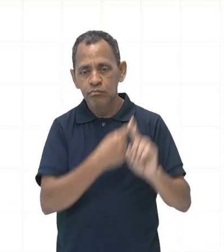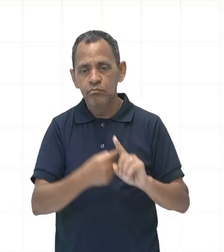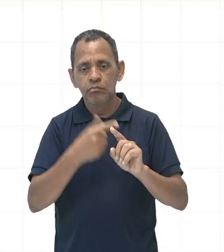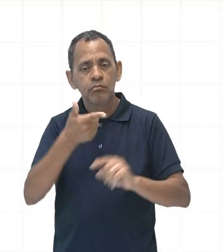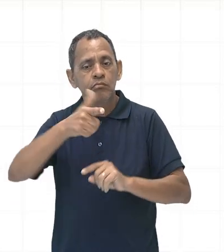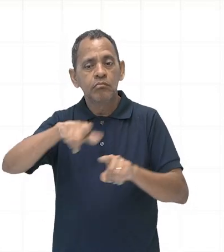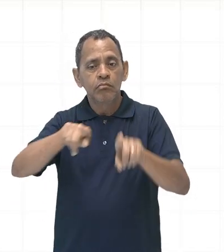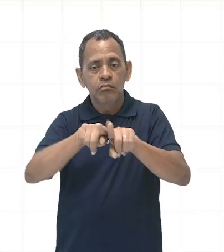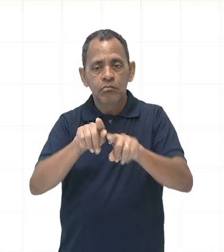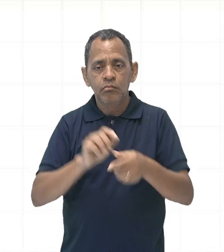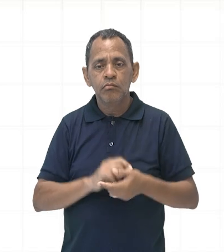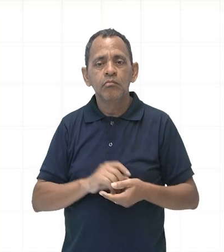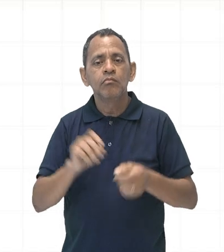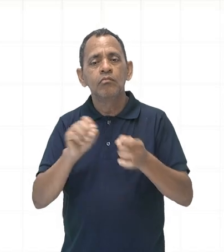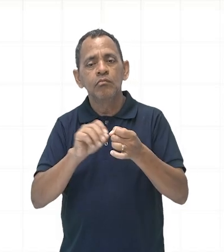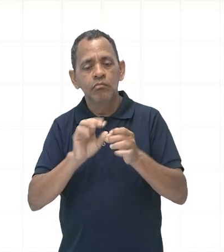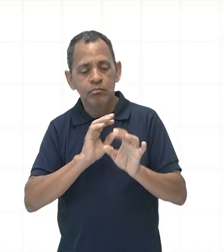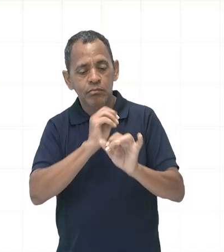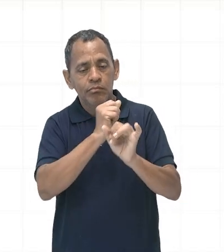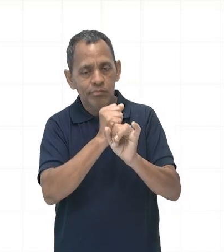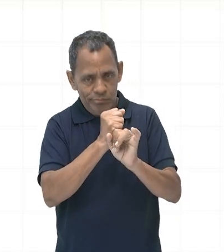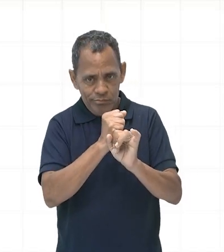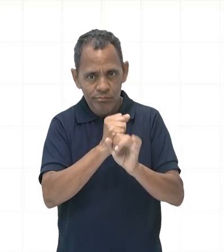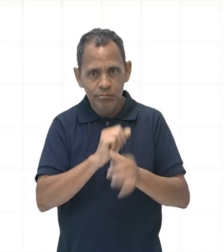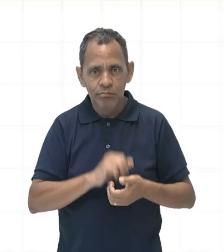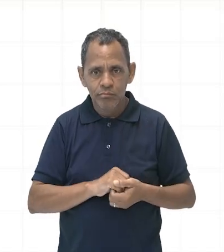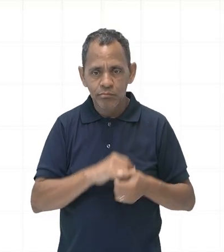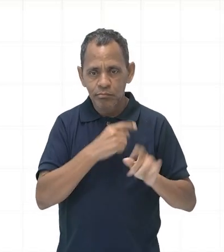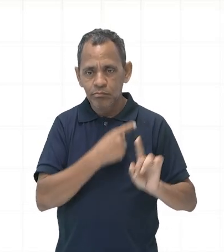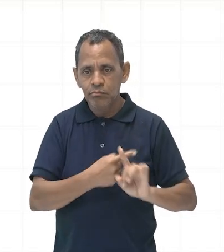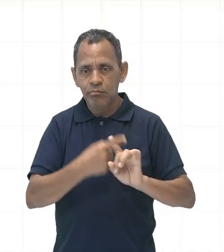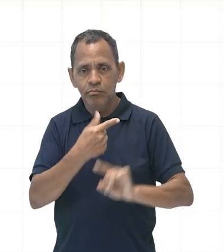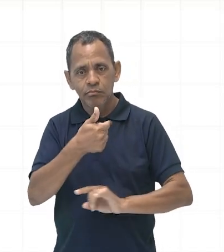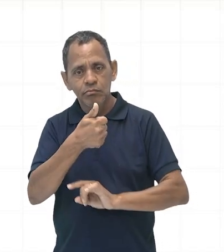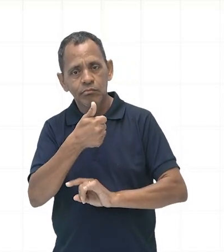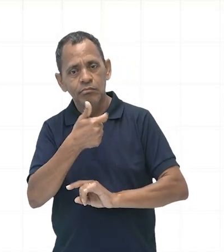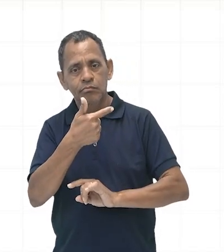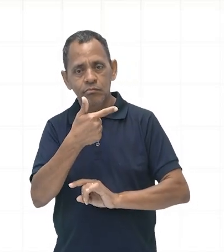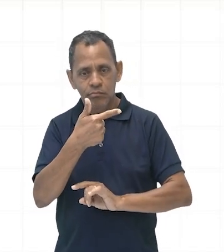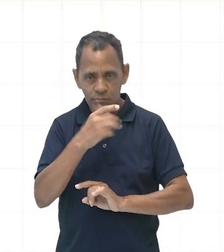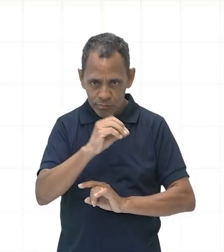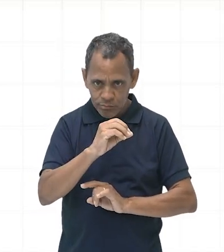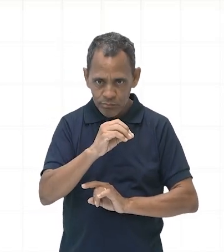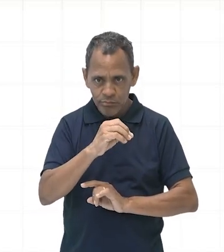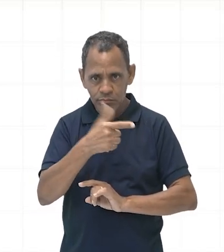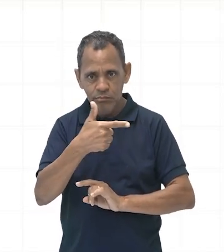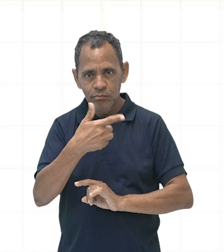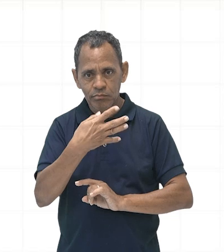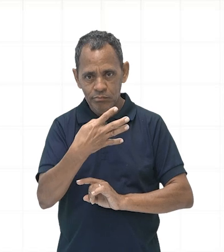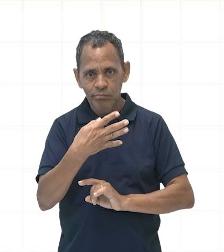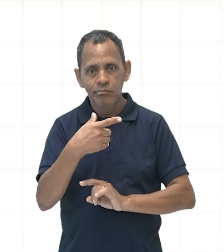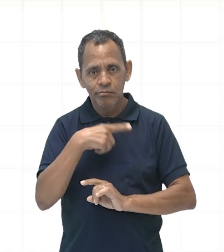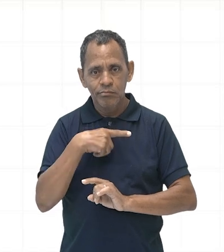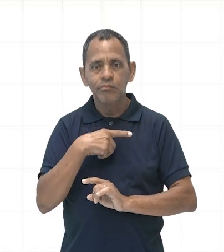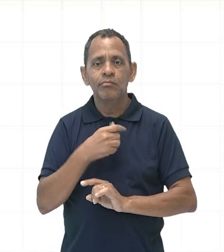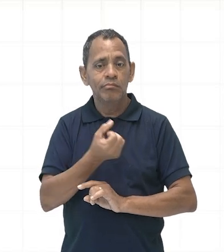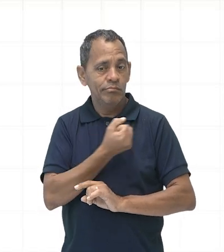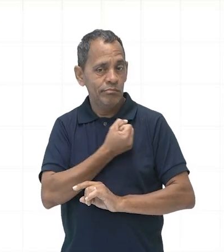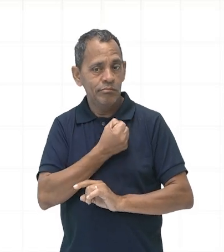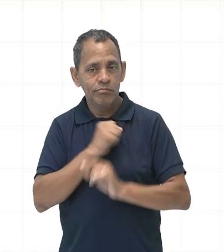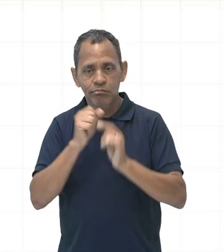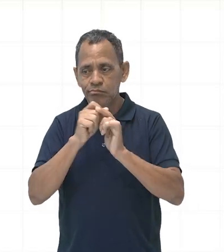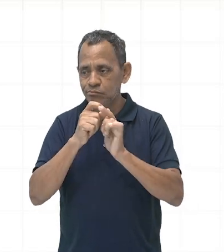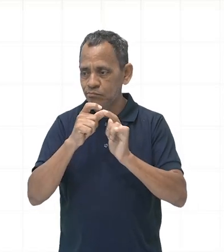E aí, fazendo essa conta, né, multiplicando por 1024, vai dar um número bem grande, né? O que a gente vai